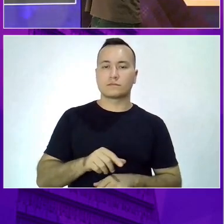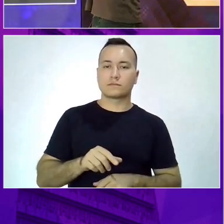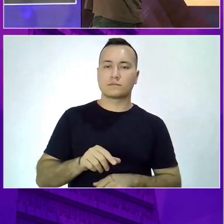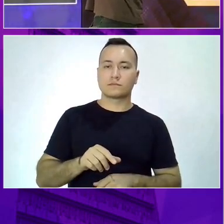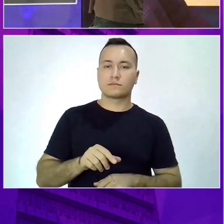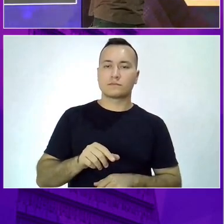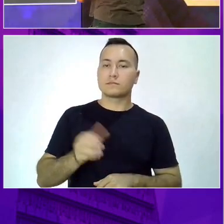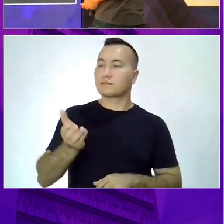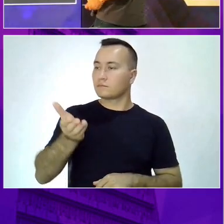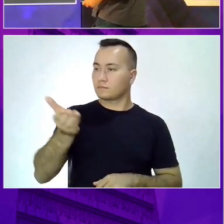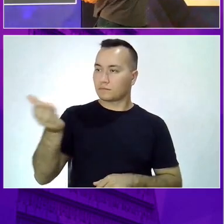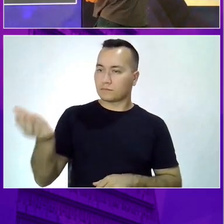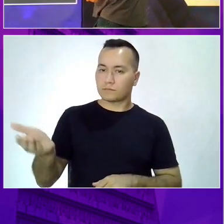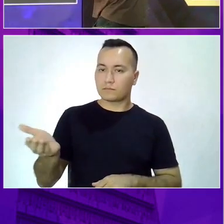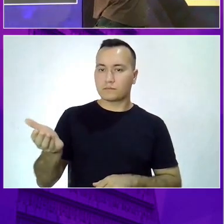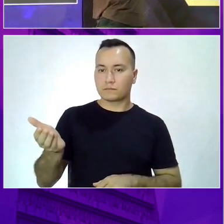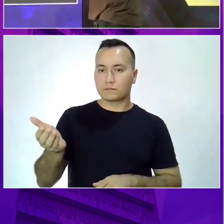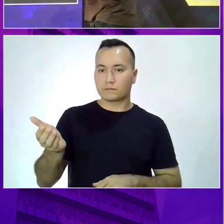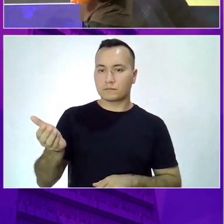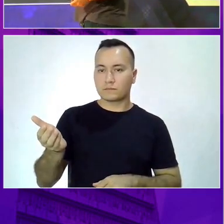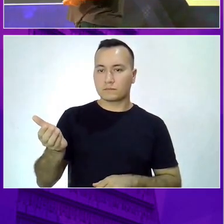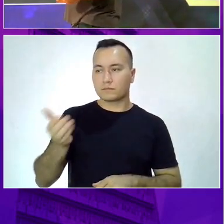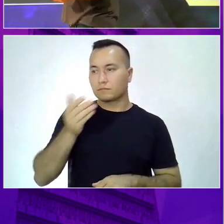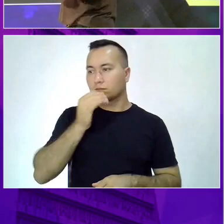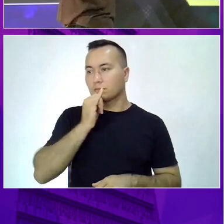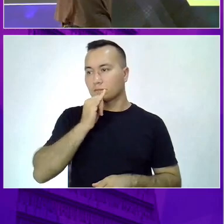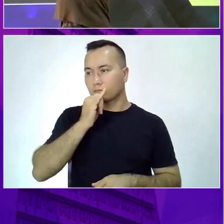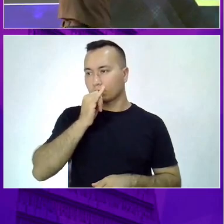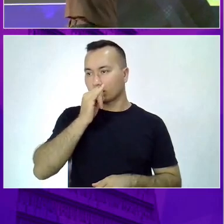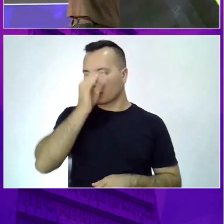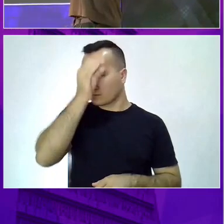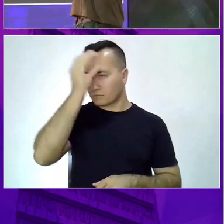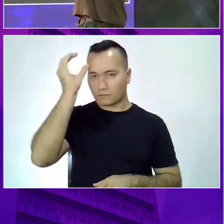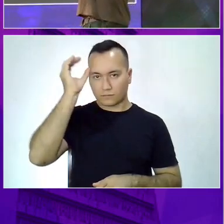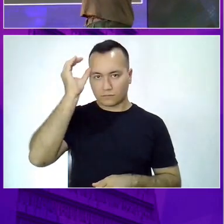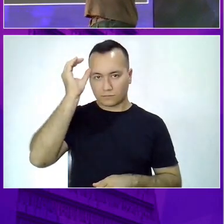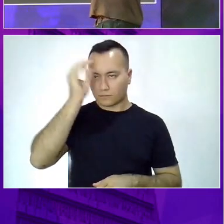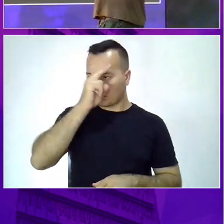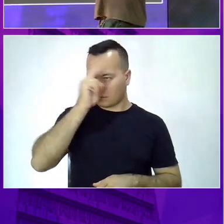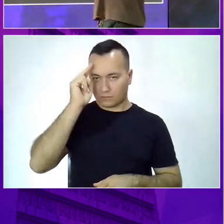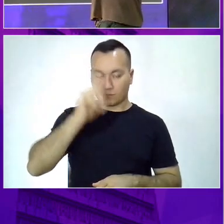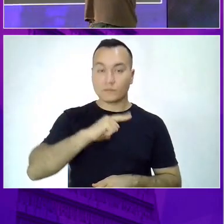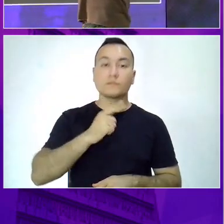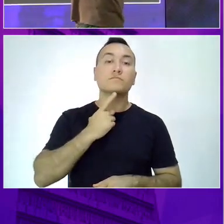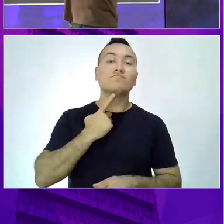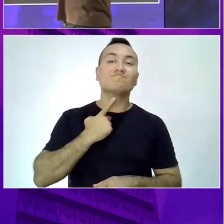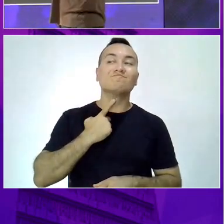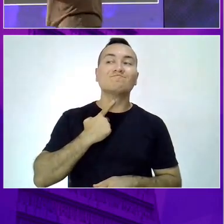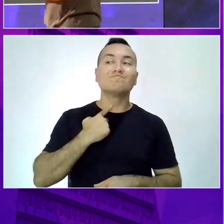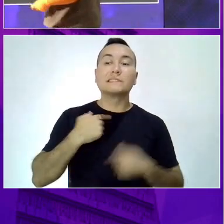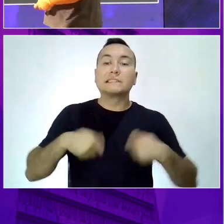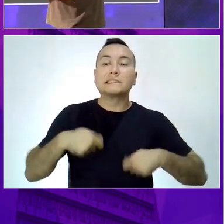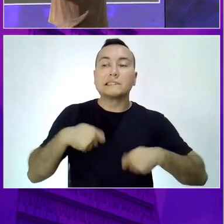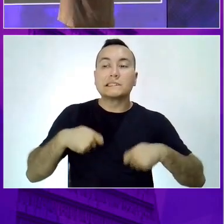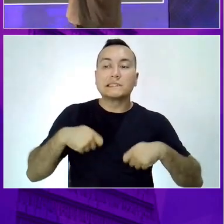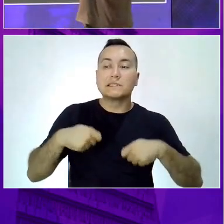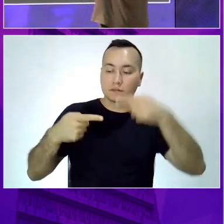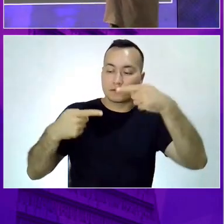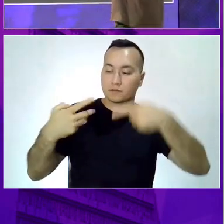legítimas basicamente guiam o processo. De insustentável para sustentável, de ego para eco, e